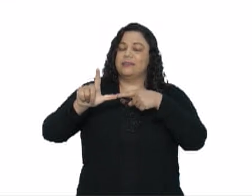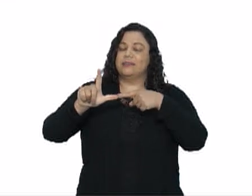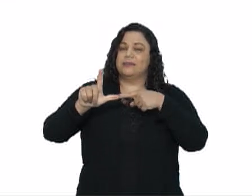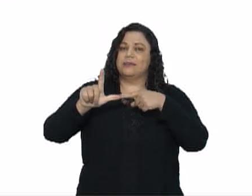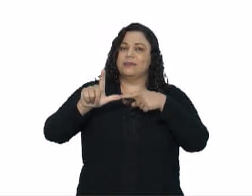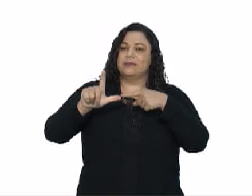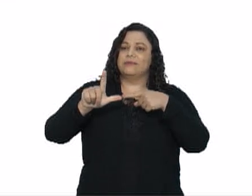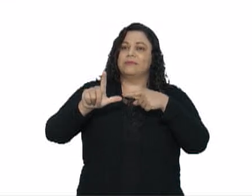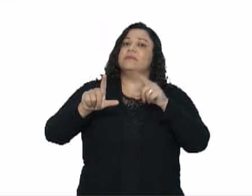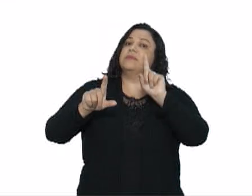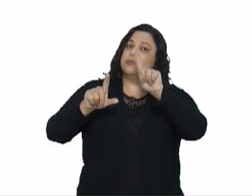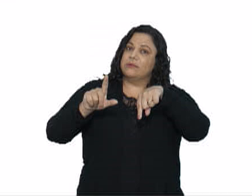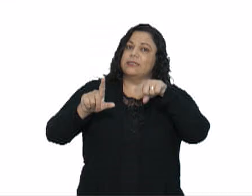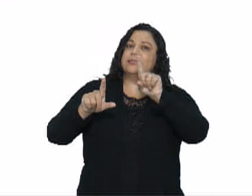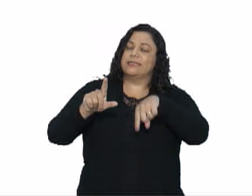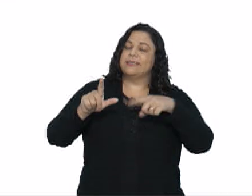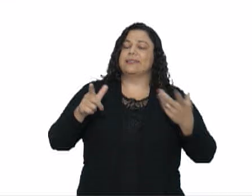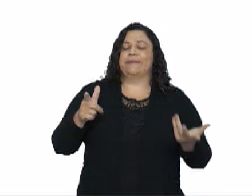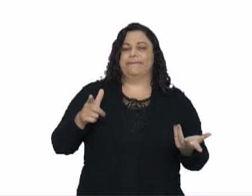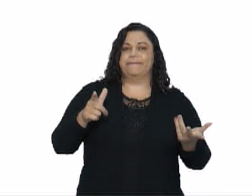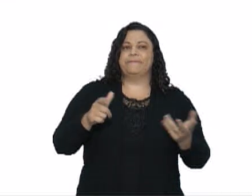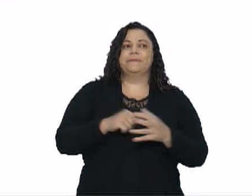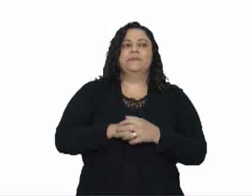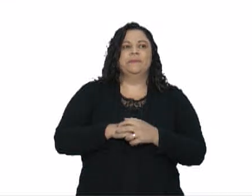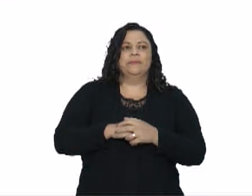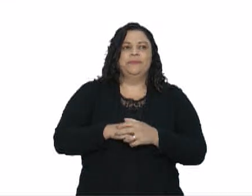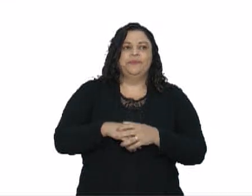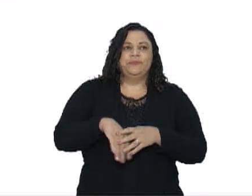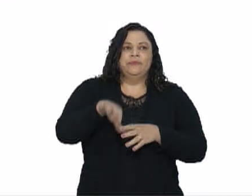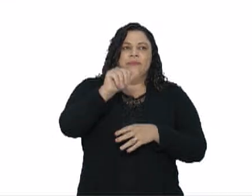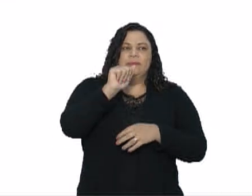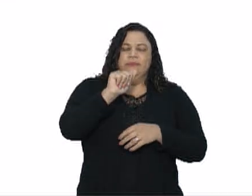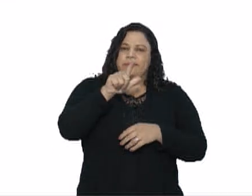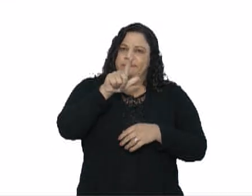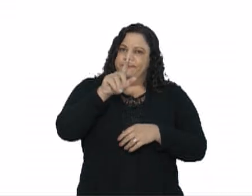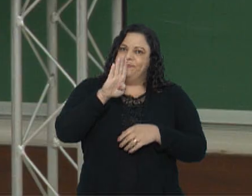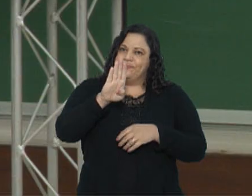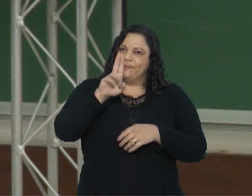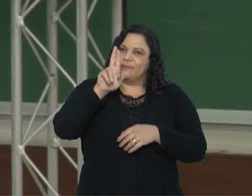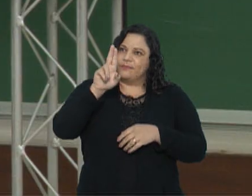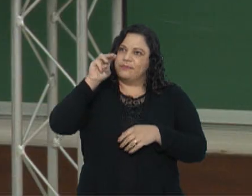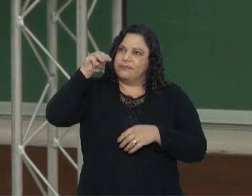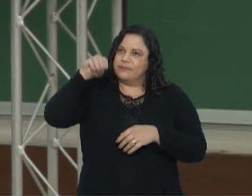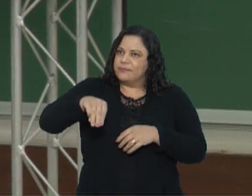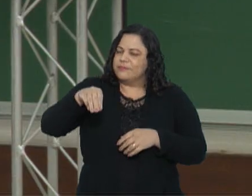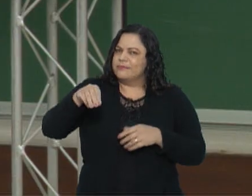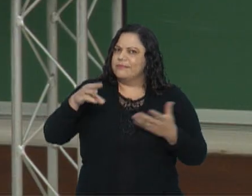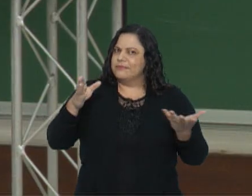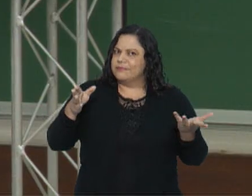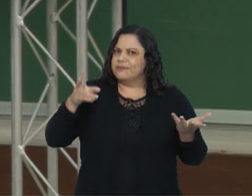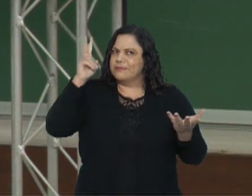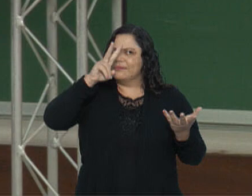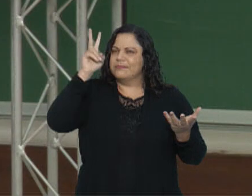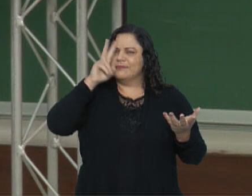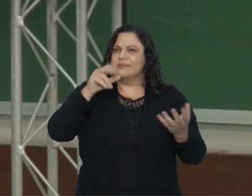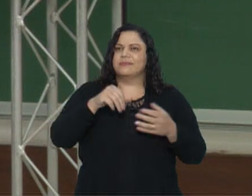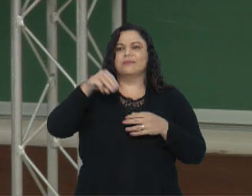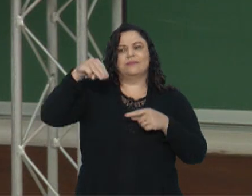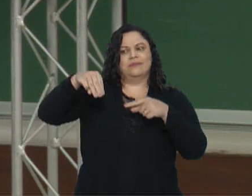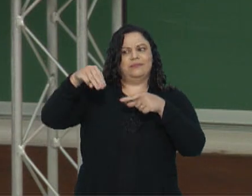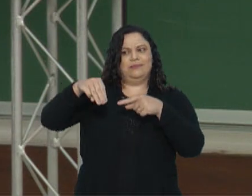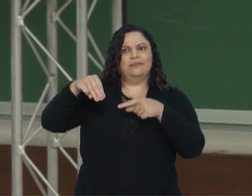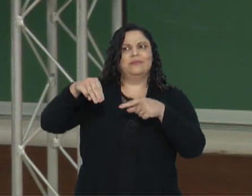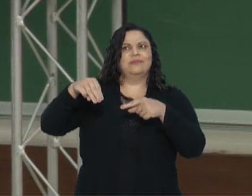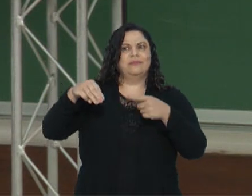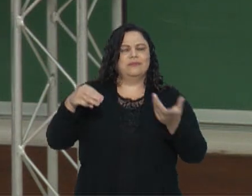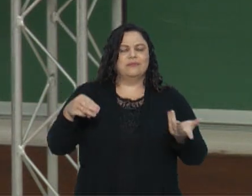Difícil, acentuada. A palavra álbum, lembra? Uma das poucas palavras que nós temos em espanhol terminada em M.